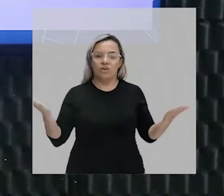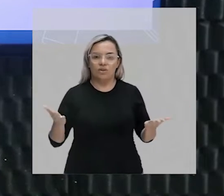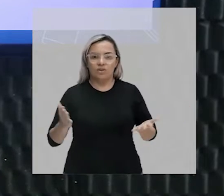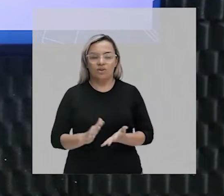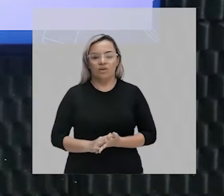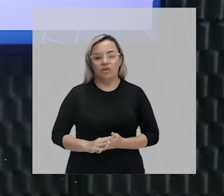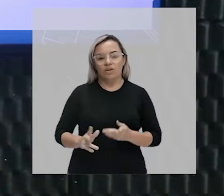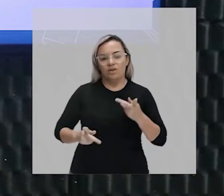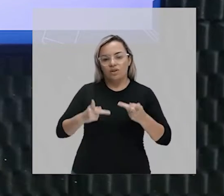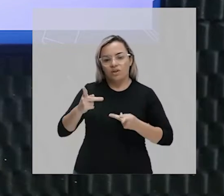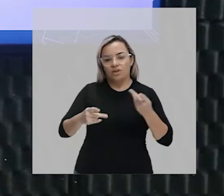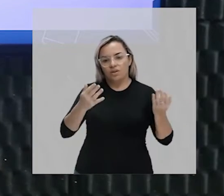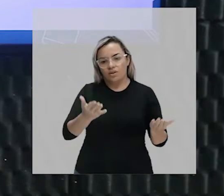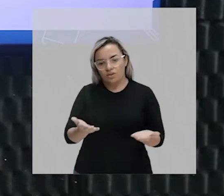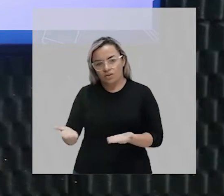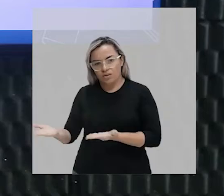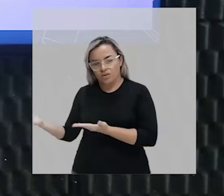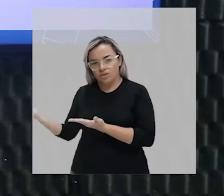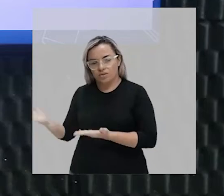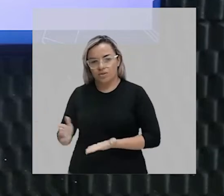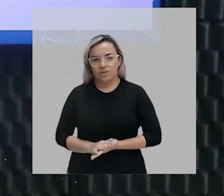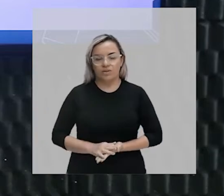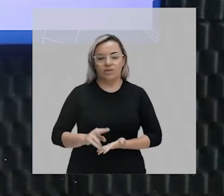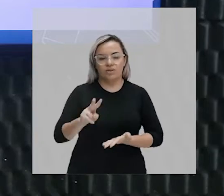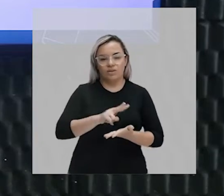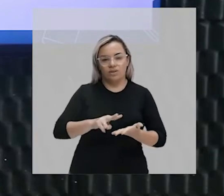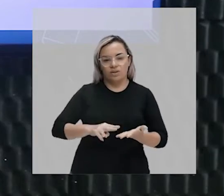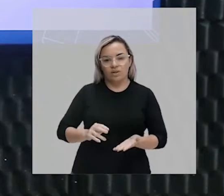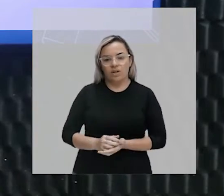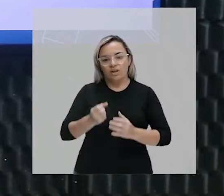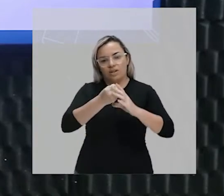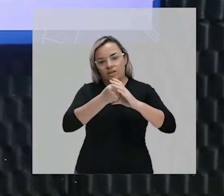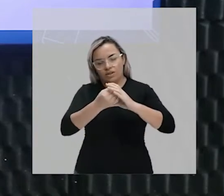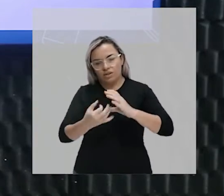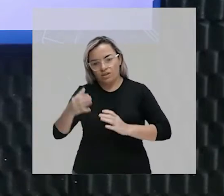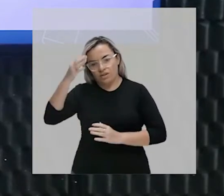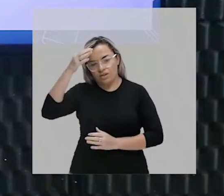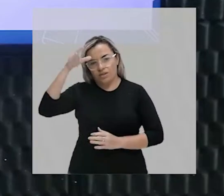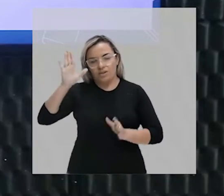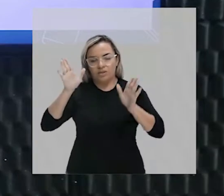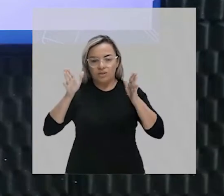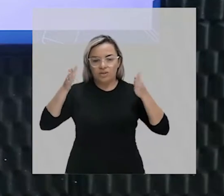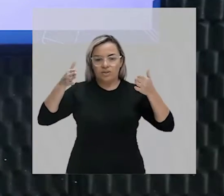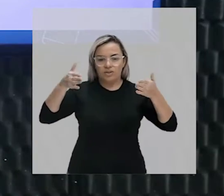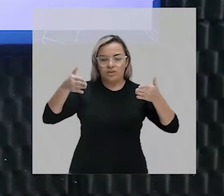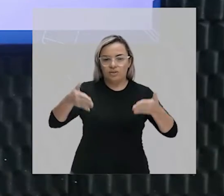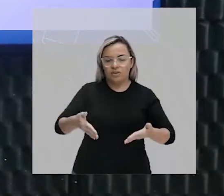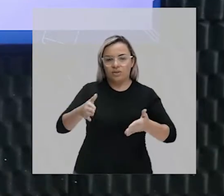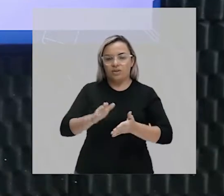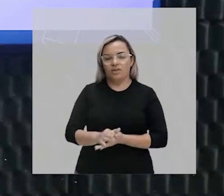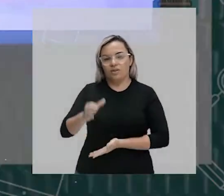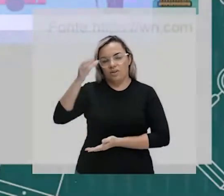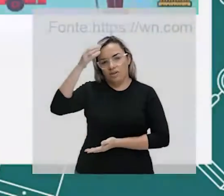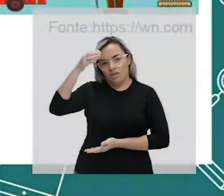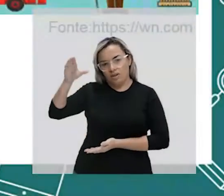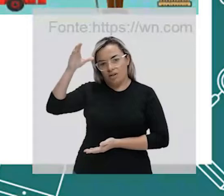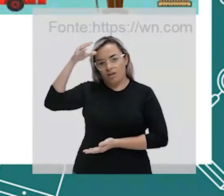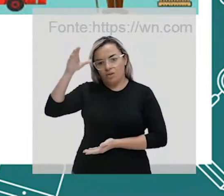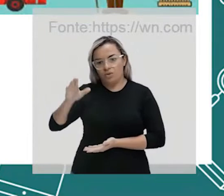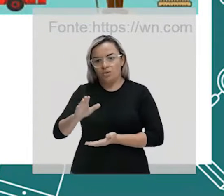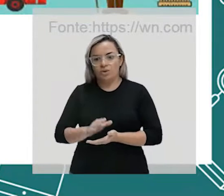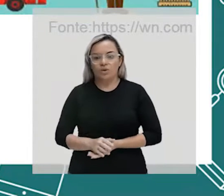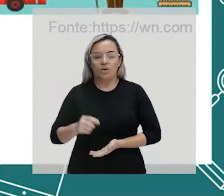nós vamos falar de Coaching ou aspects aspectos culturais e o nosso Foco hoje vai ser Justamente na Cultura